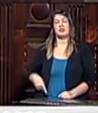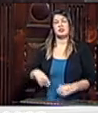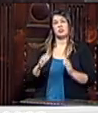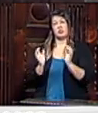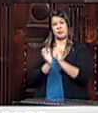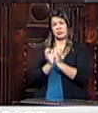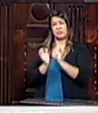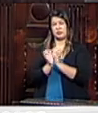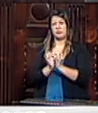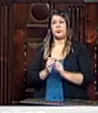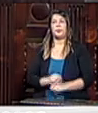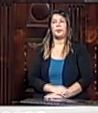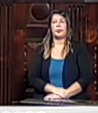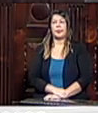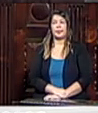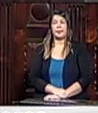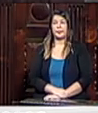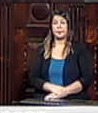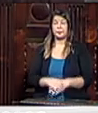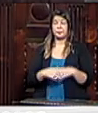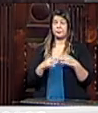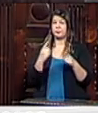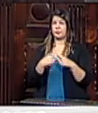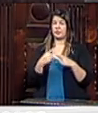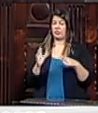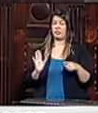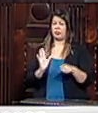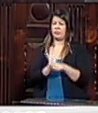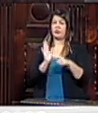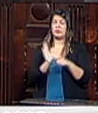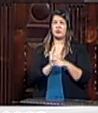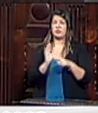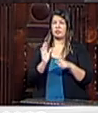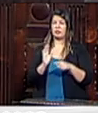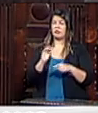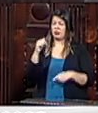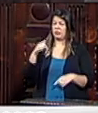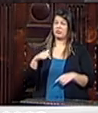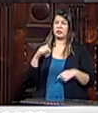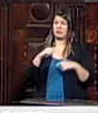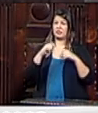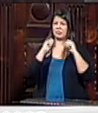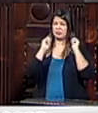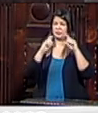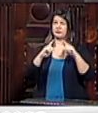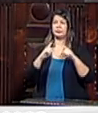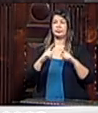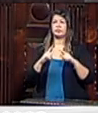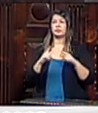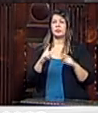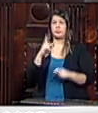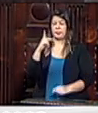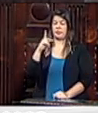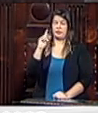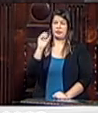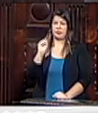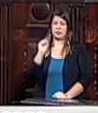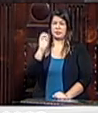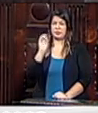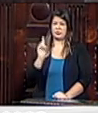nível municipal. Porque defendia que aqui na cidade do Rio de Janeiro, o